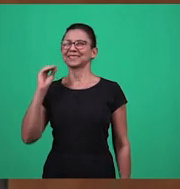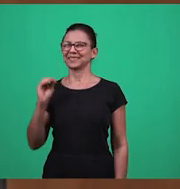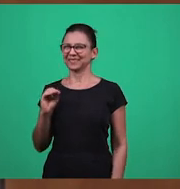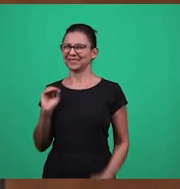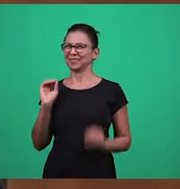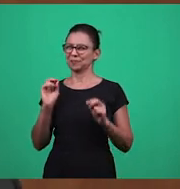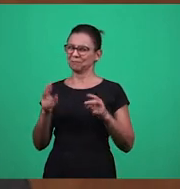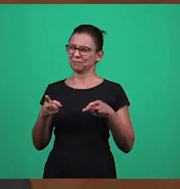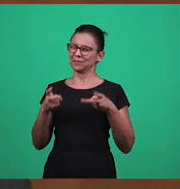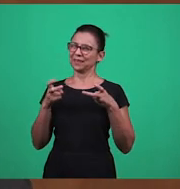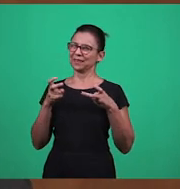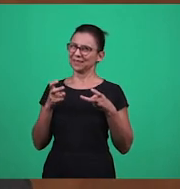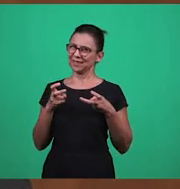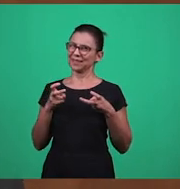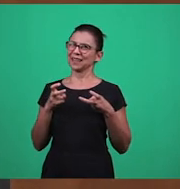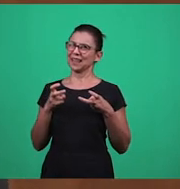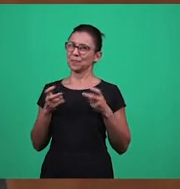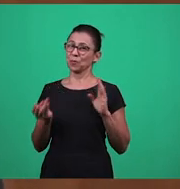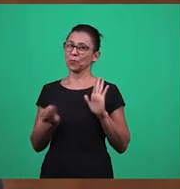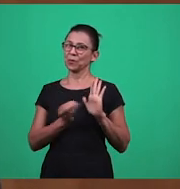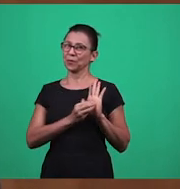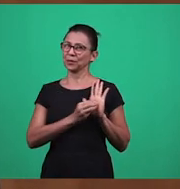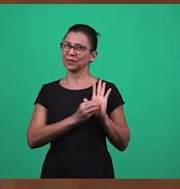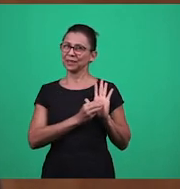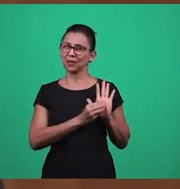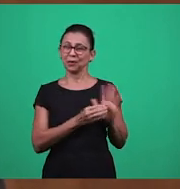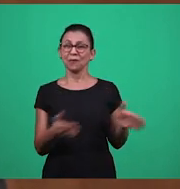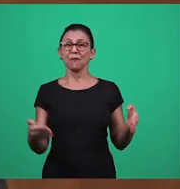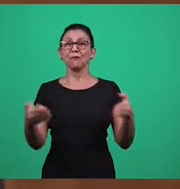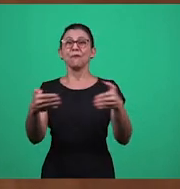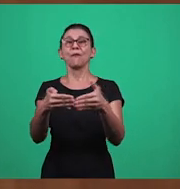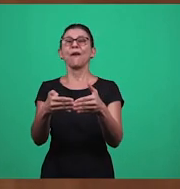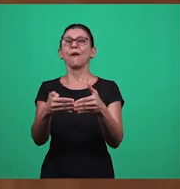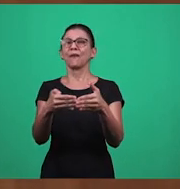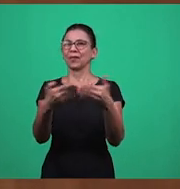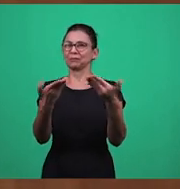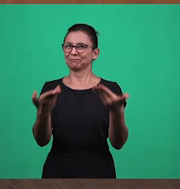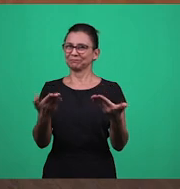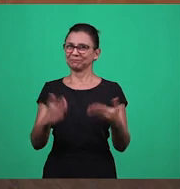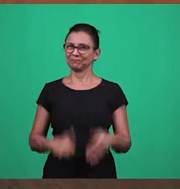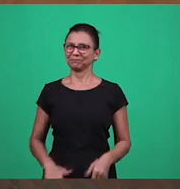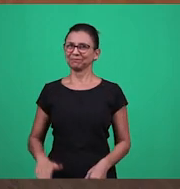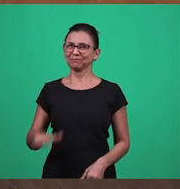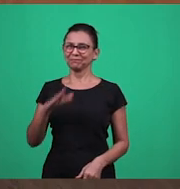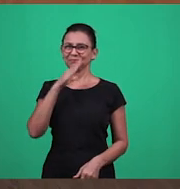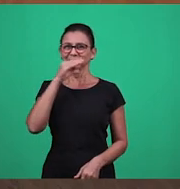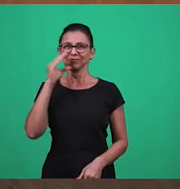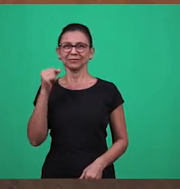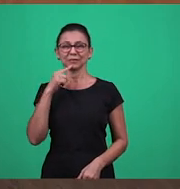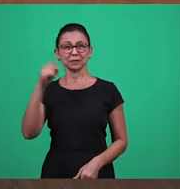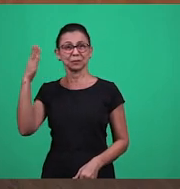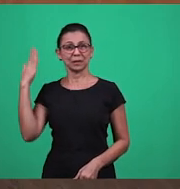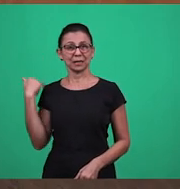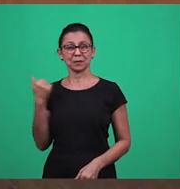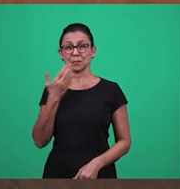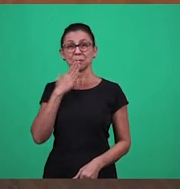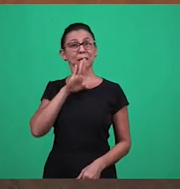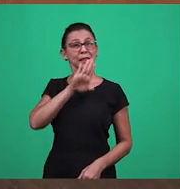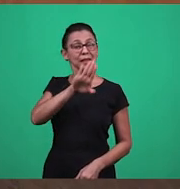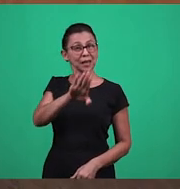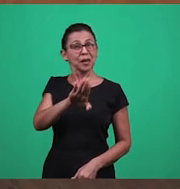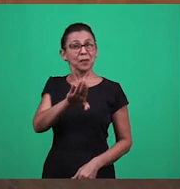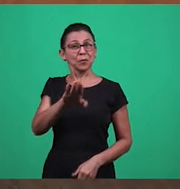intermediários e adolescentes já percebem que o conteúdo começa a ser direcionado para eles. Na semana passada, prometemos trazer